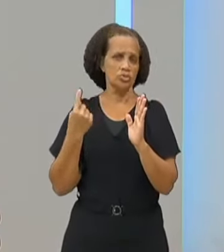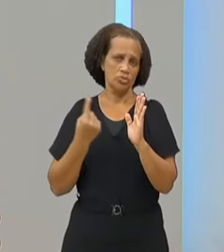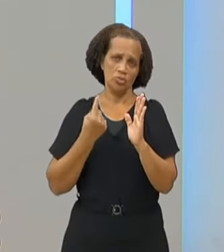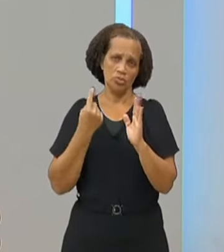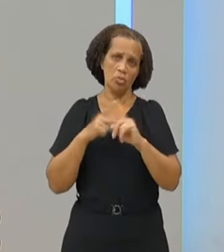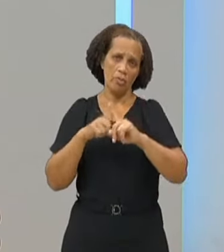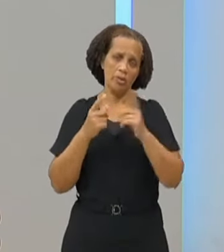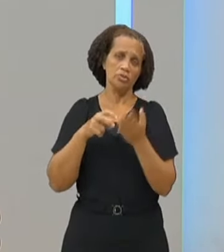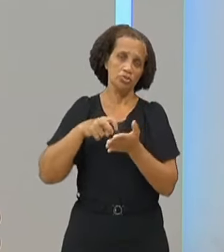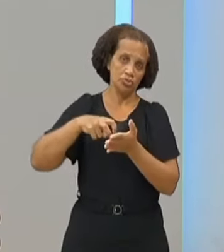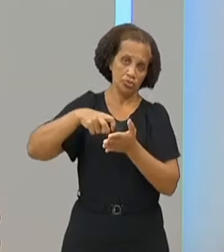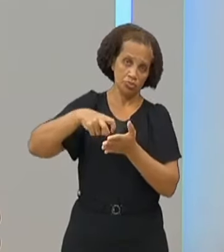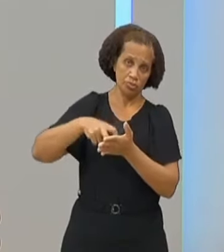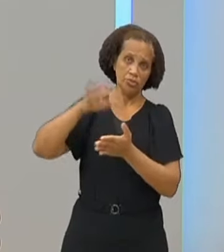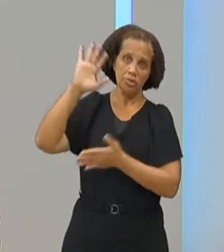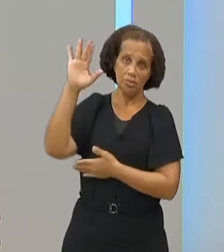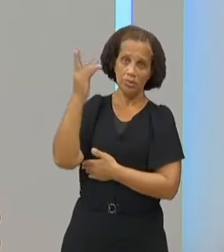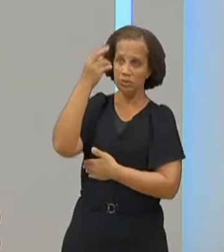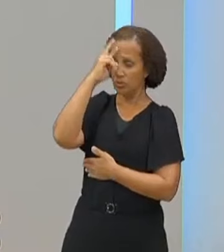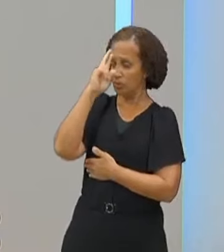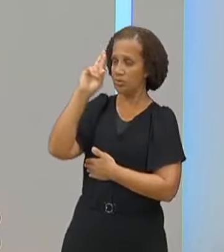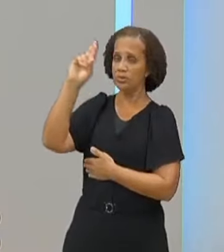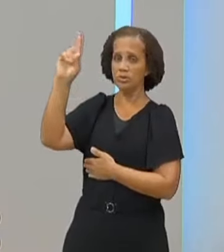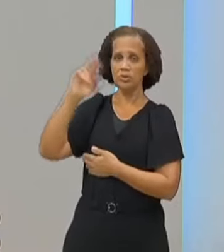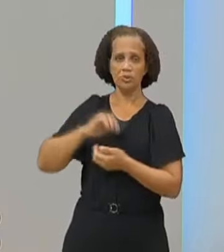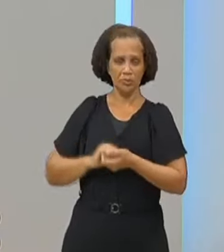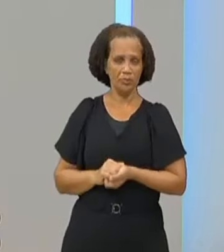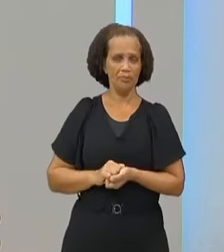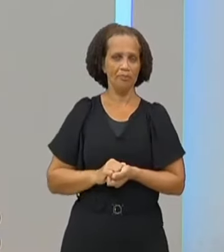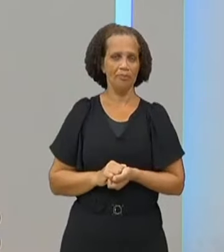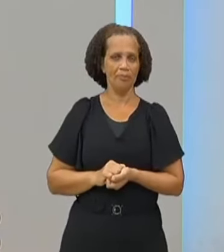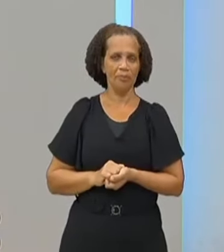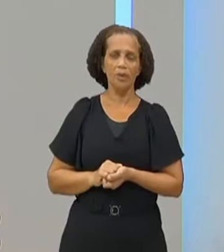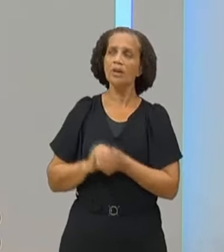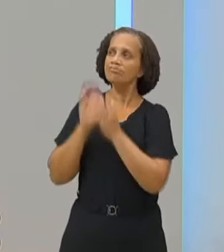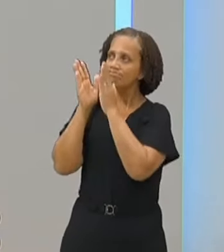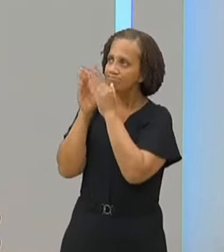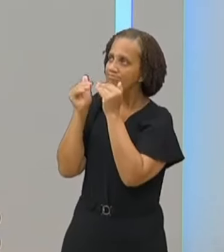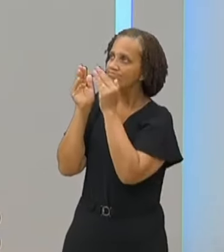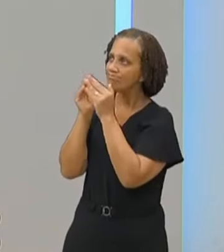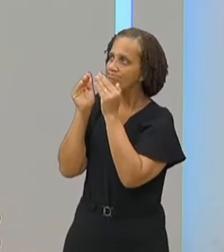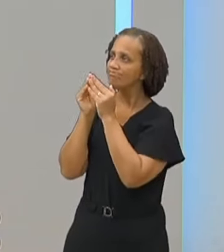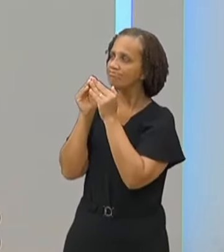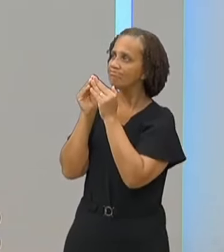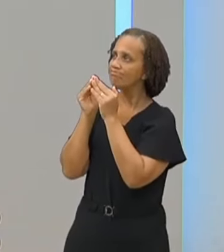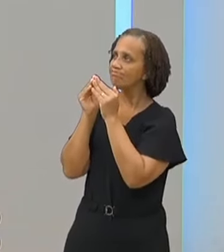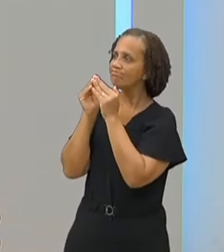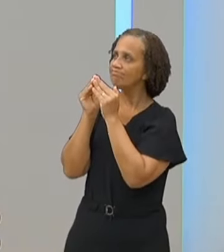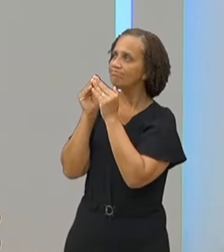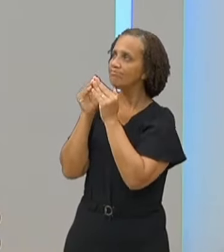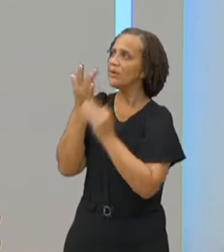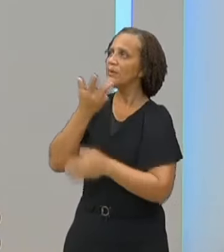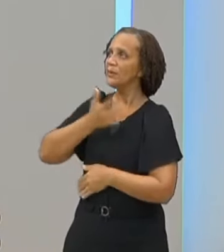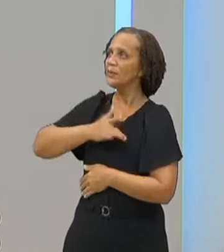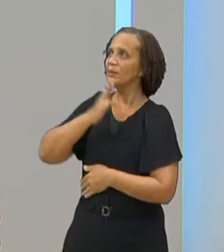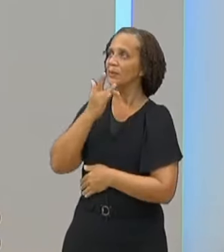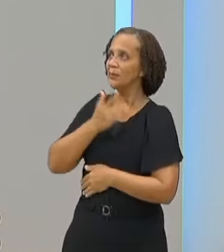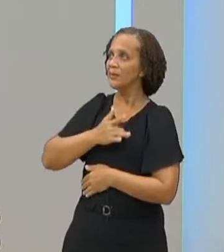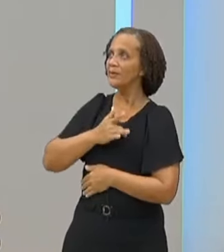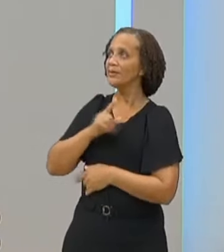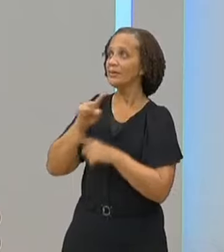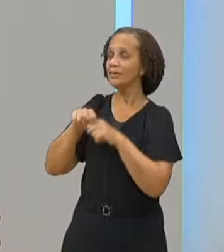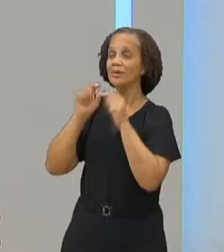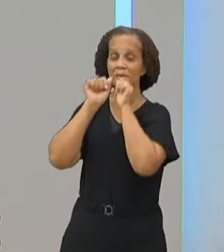de joelhos na presença do Senhor, buscando a sua face, e isto traz as